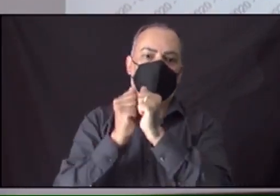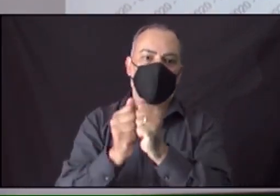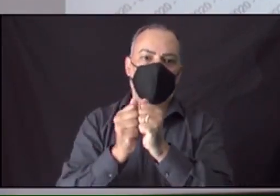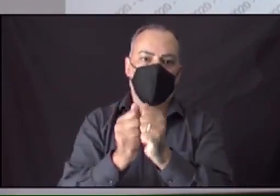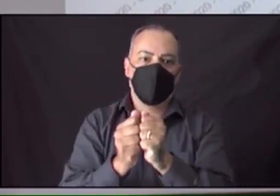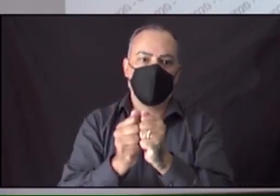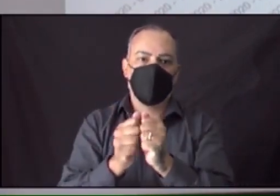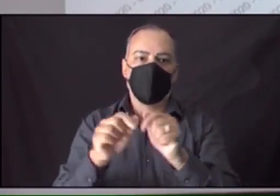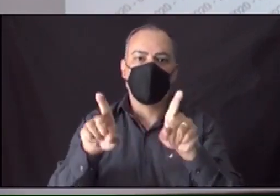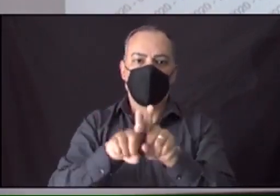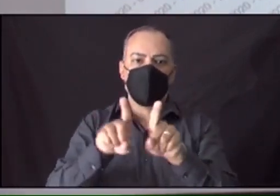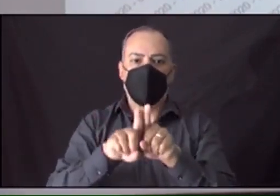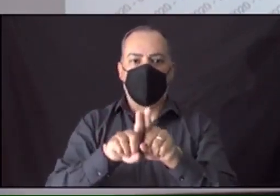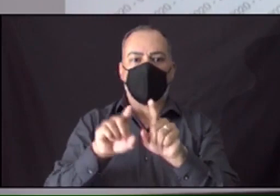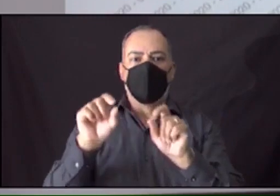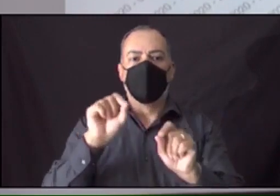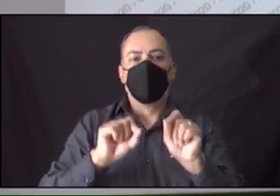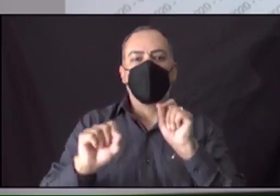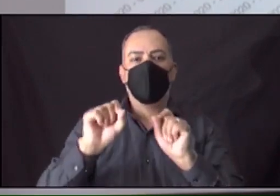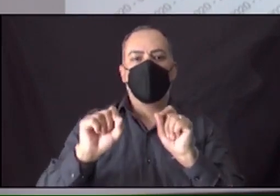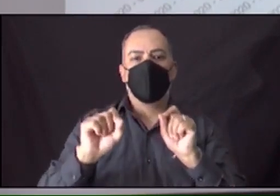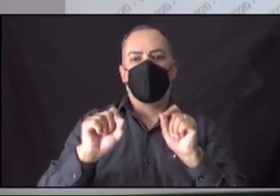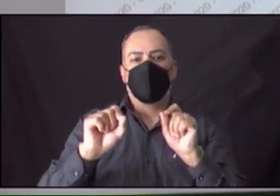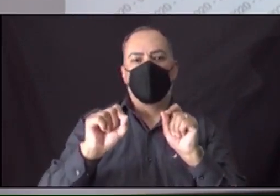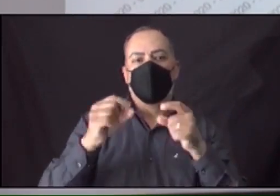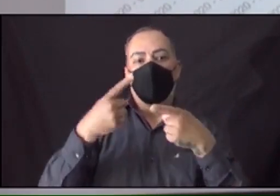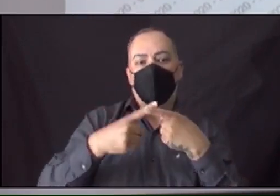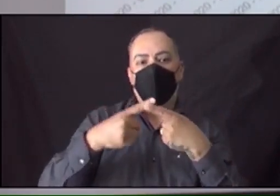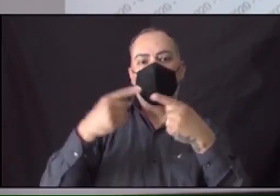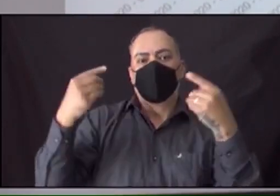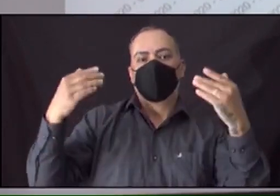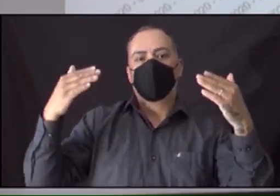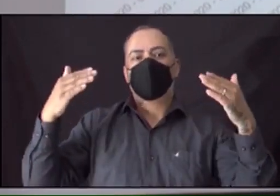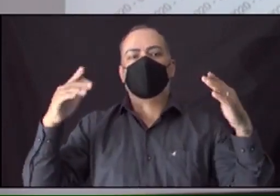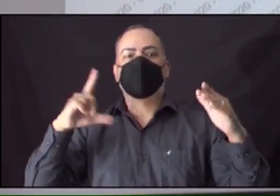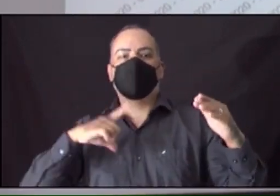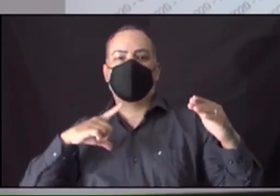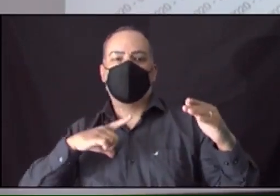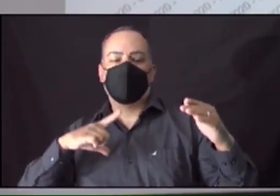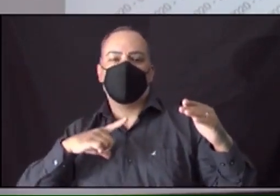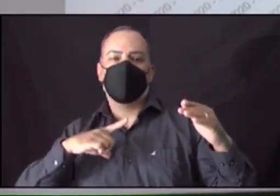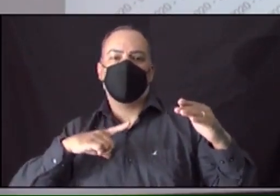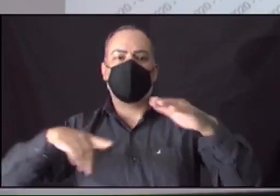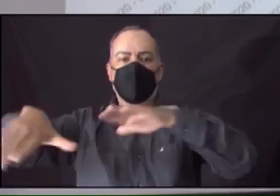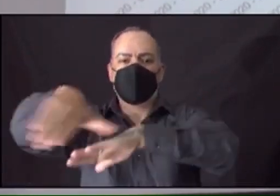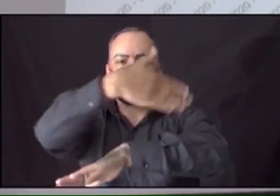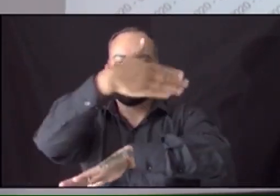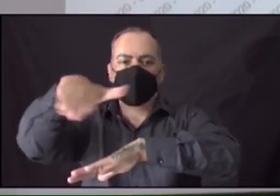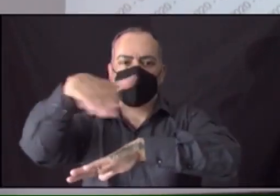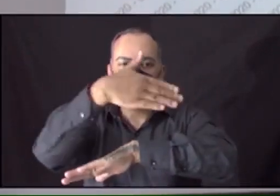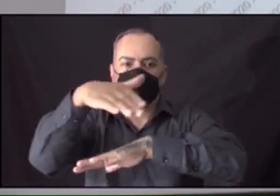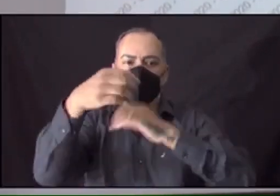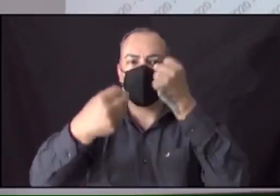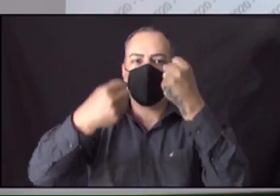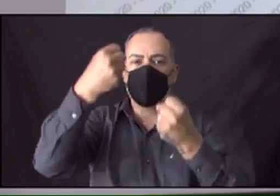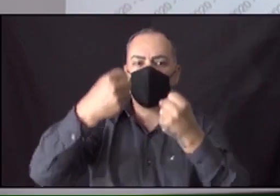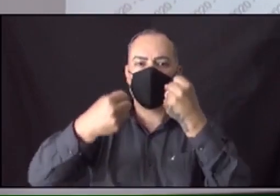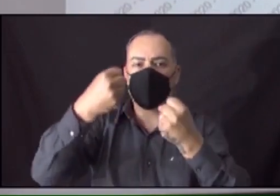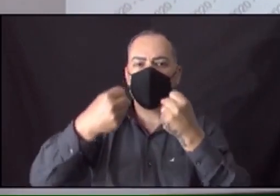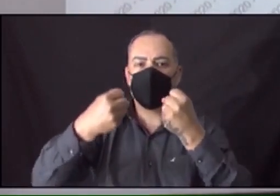pessoas, caminhões e tudo mais, circulem lá até devido à questão do pedágio. Então, essa sequência lógica